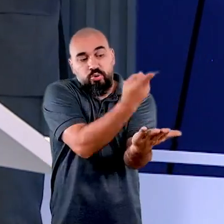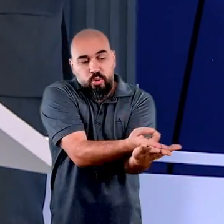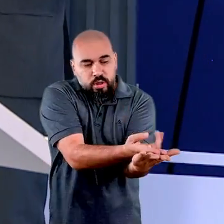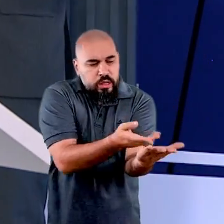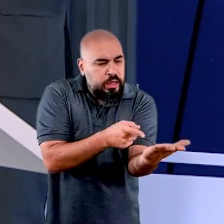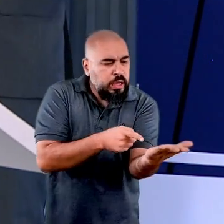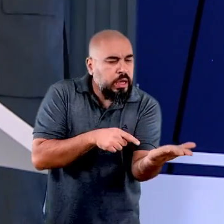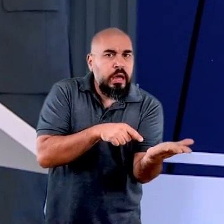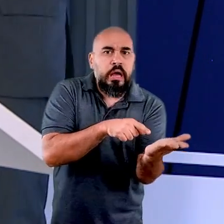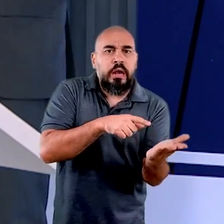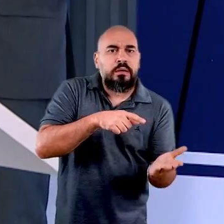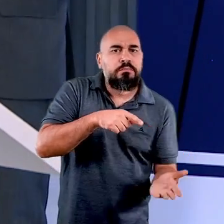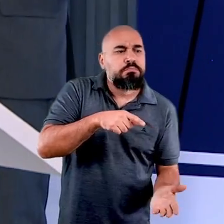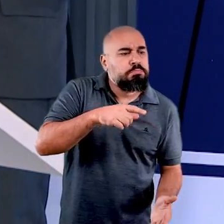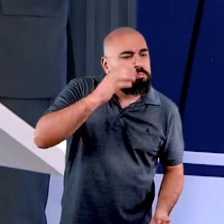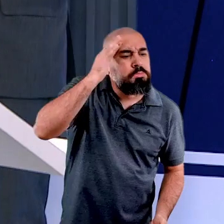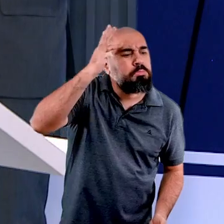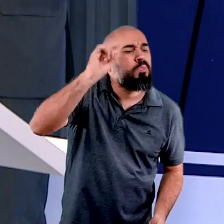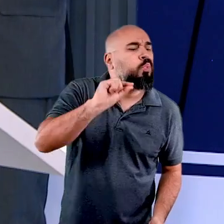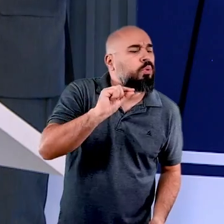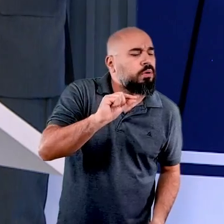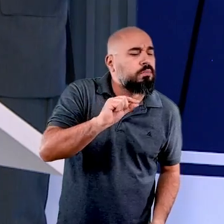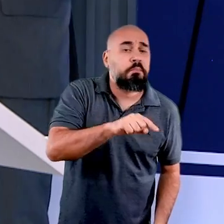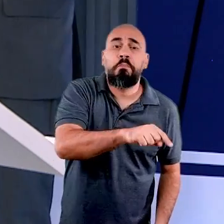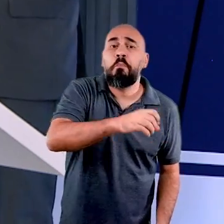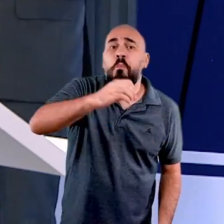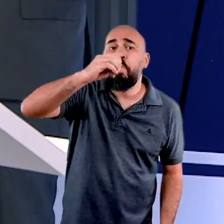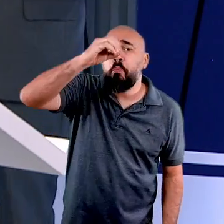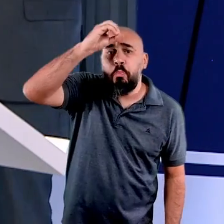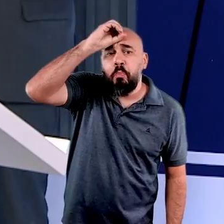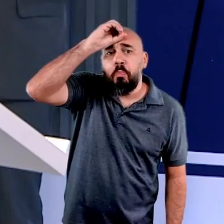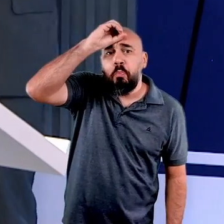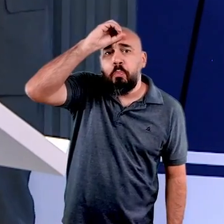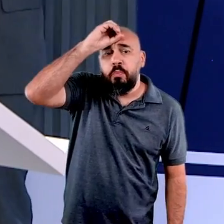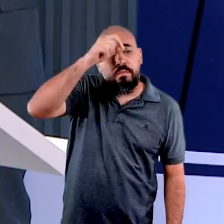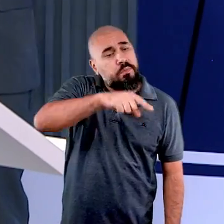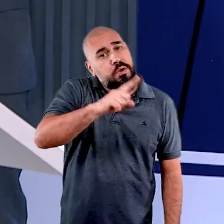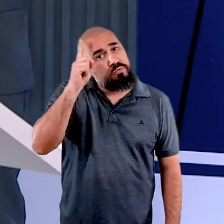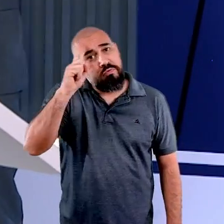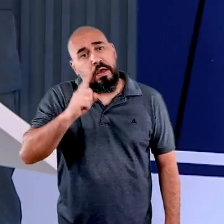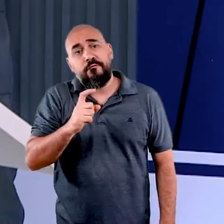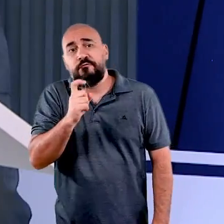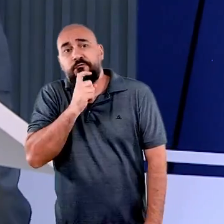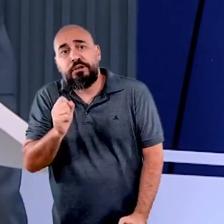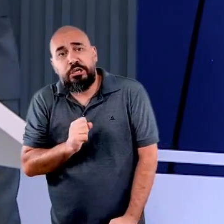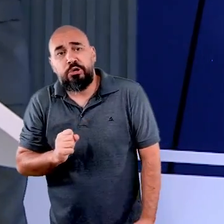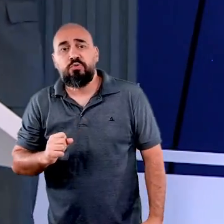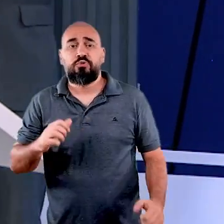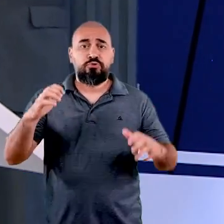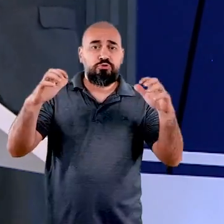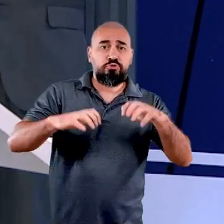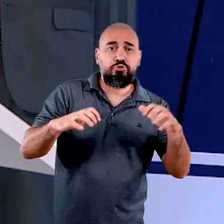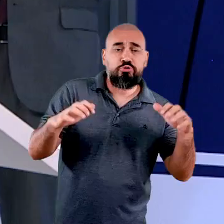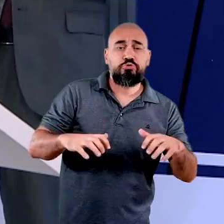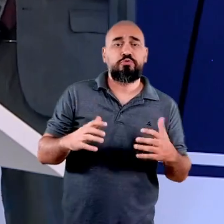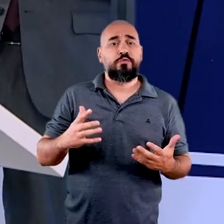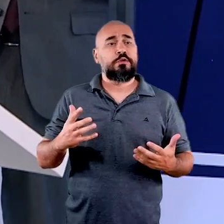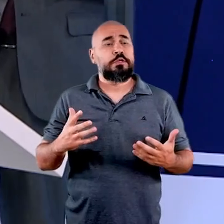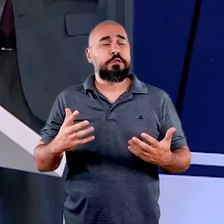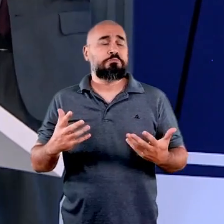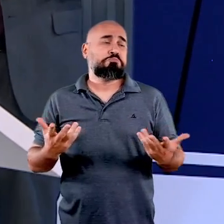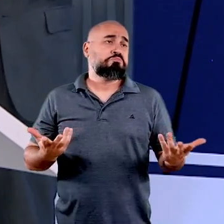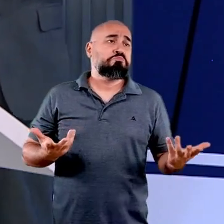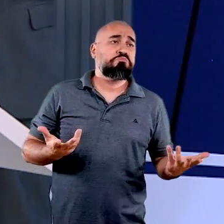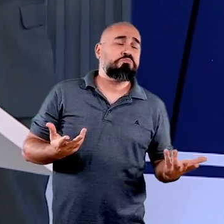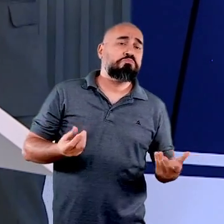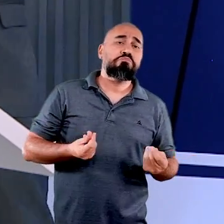sabem nada. É o que a Bíblia está dizendo. O morto não sabe se hoje está frio, se está chovendo. O